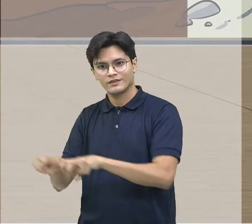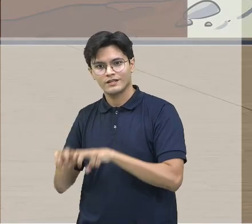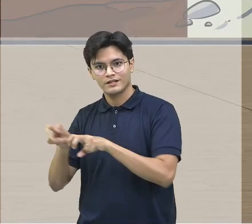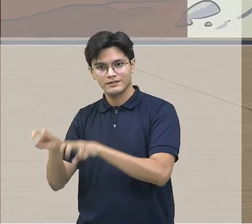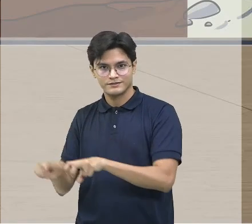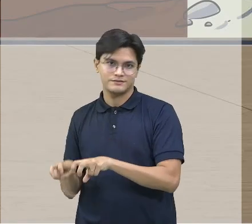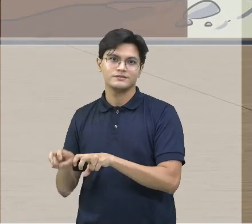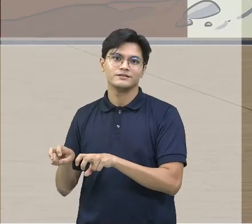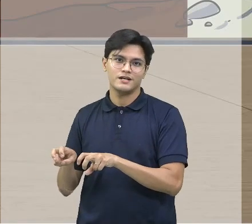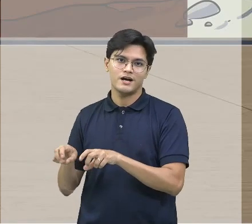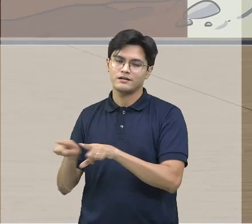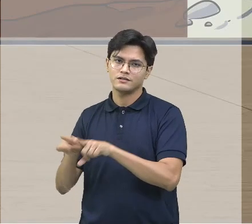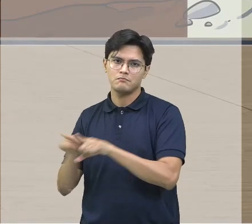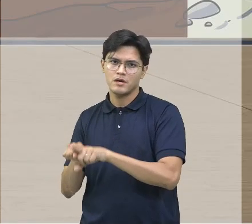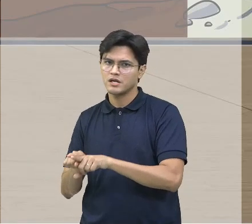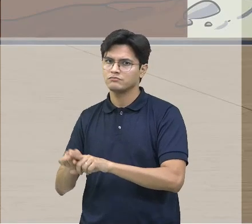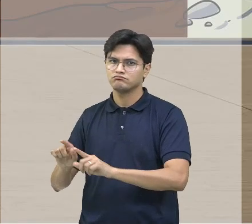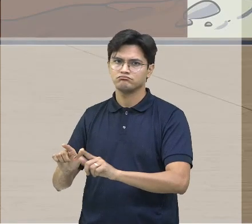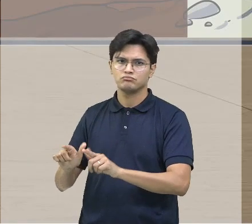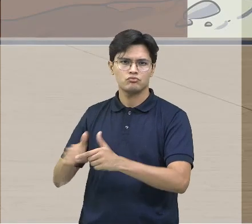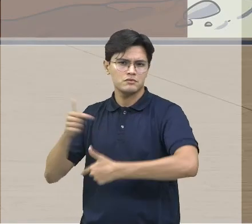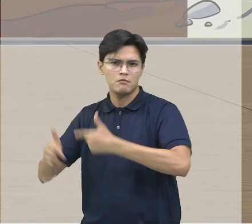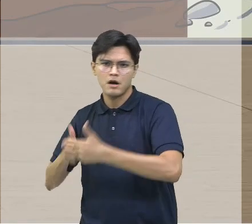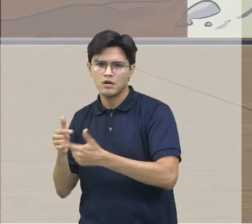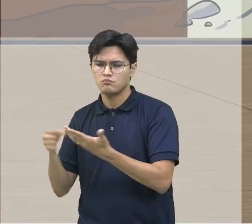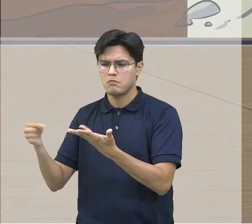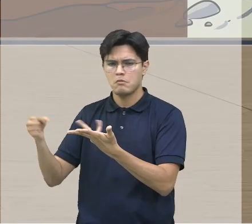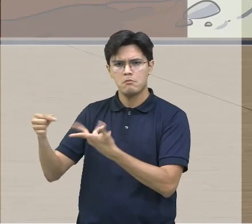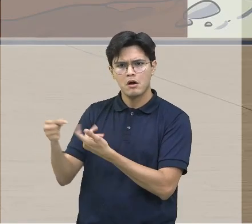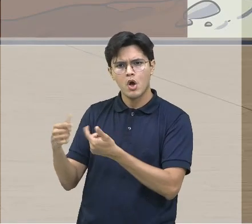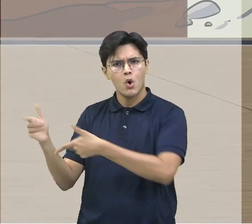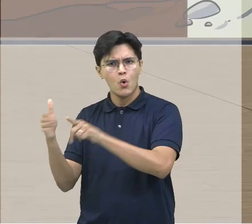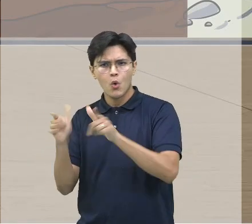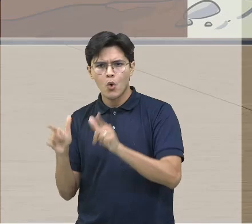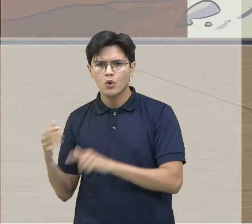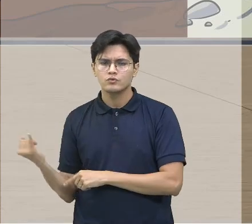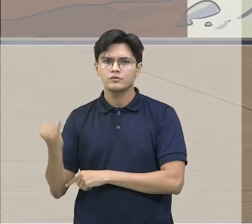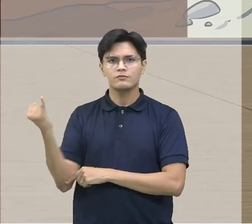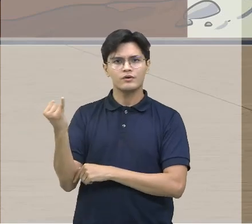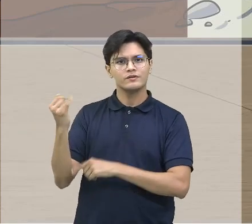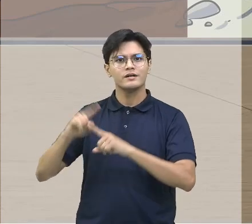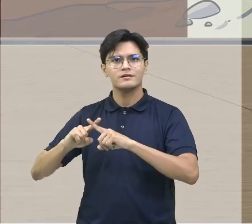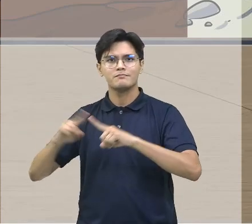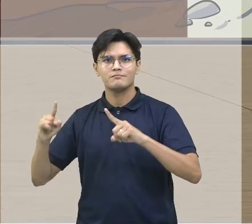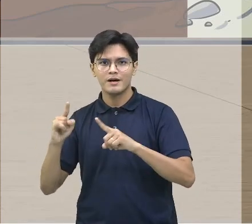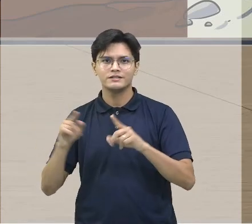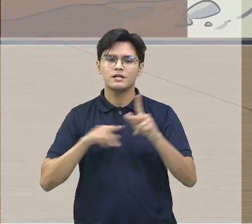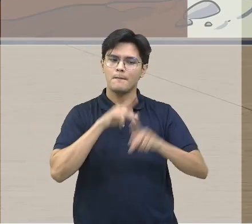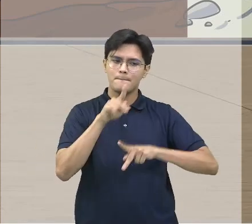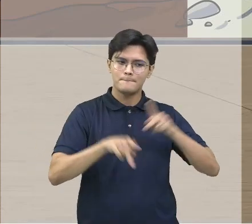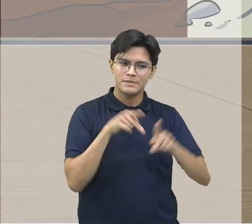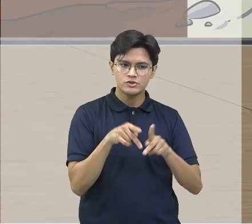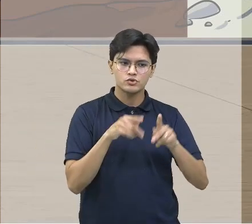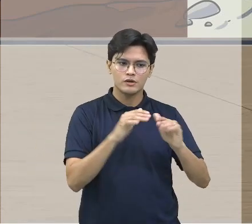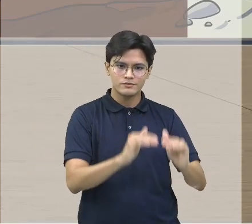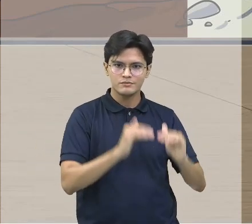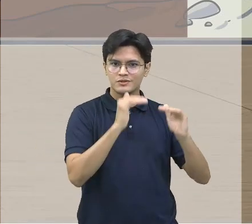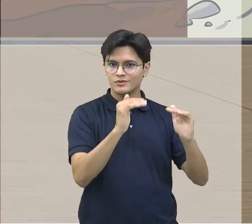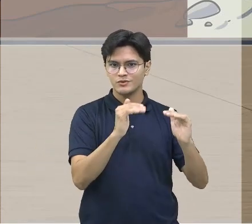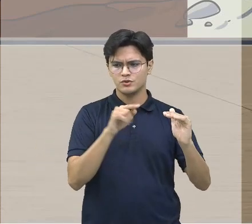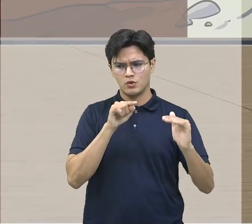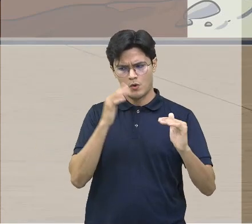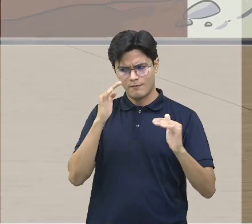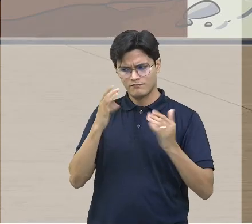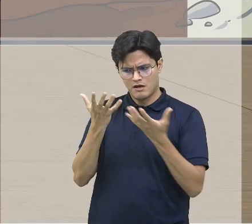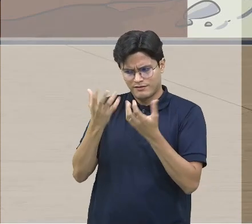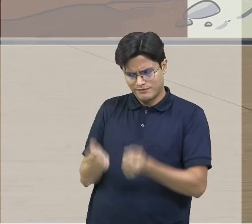atividades consideradas, de certa forma, essenciais, mas que as pessoas com maior nível social de jeito nenhum iriam fazer. Ou seja, e